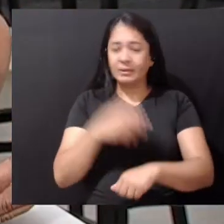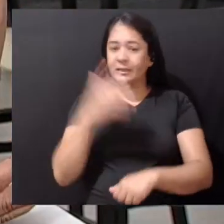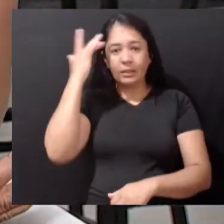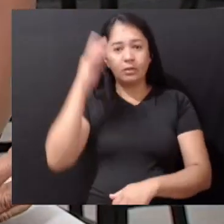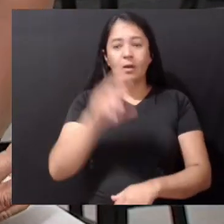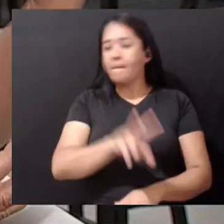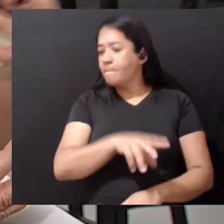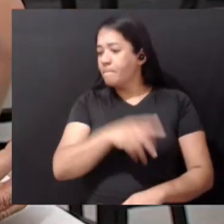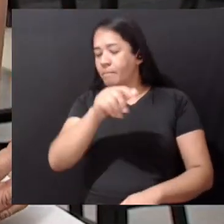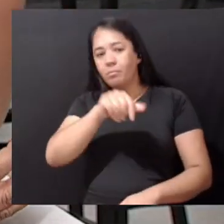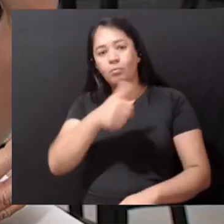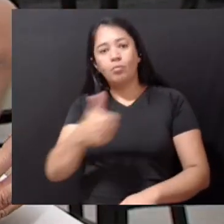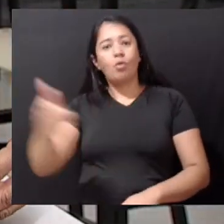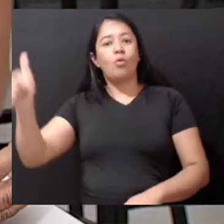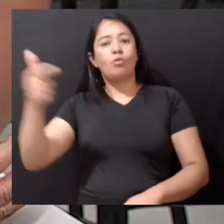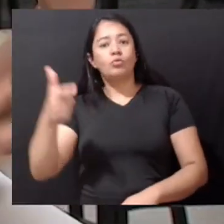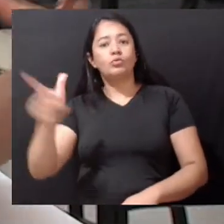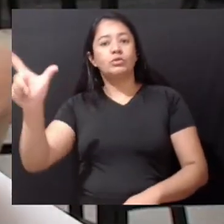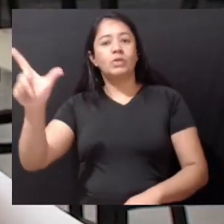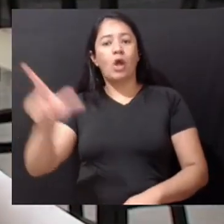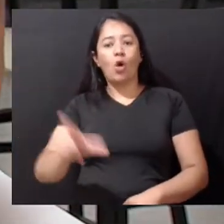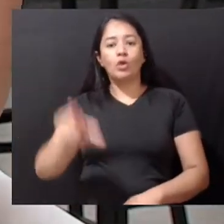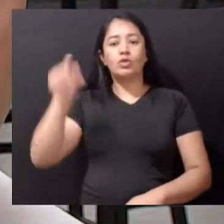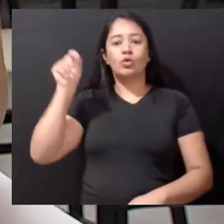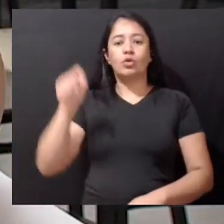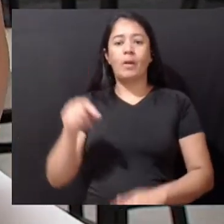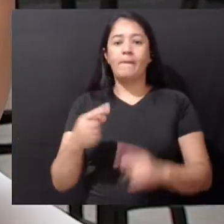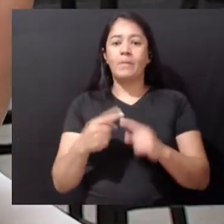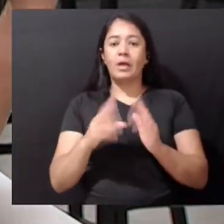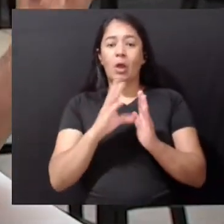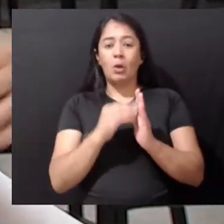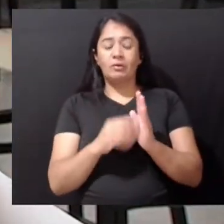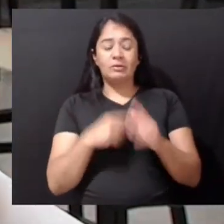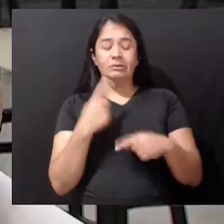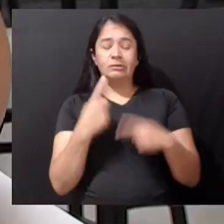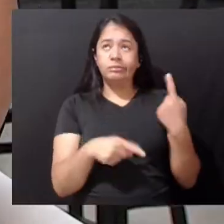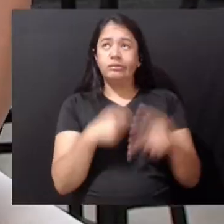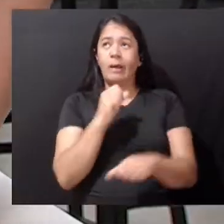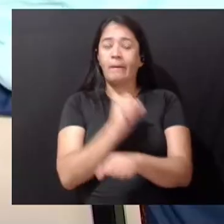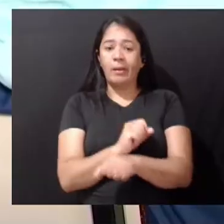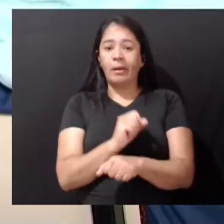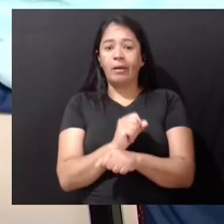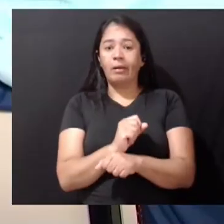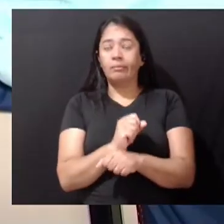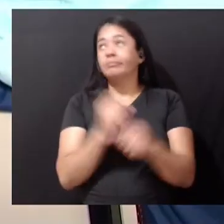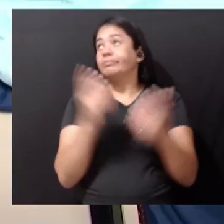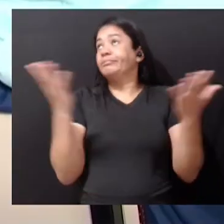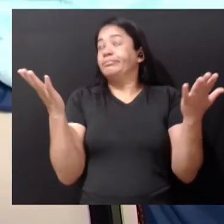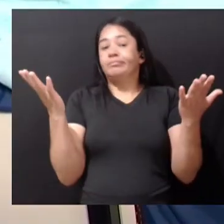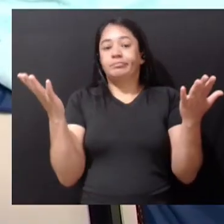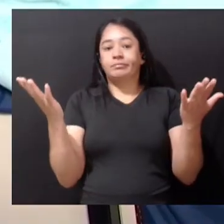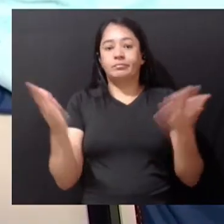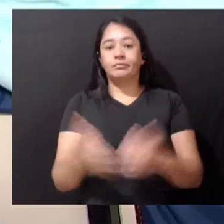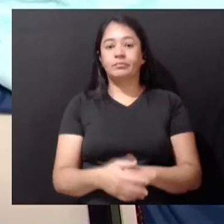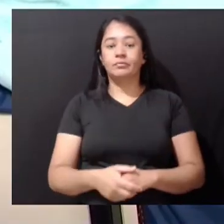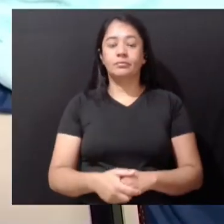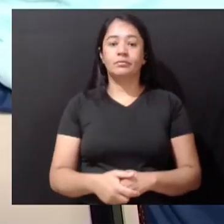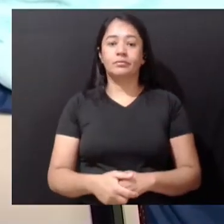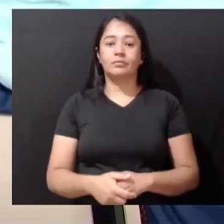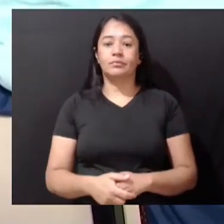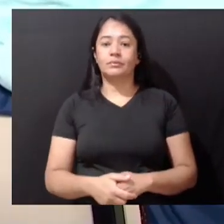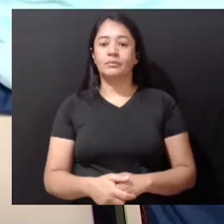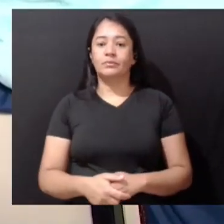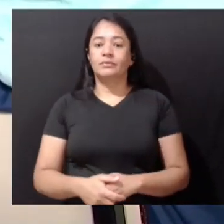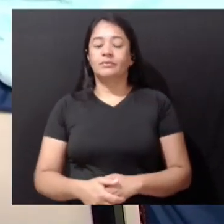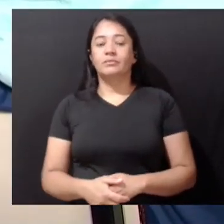próxima. Porque às vezes é um conteúdo que você está ali, está esperando vir uma coisa luz, que você... Exatamente, uma ajuda que